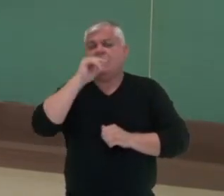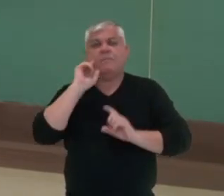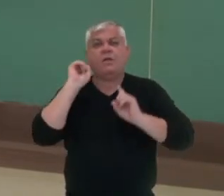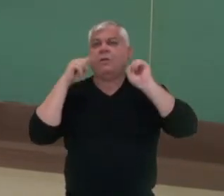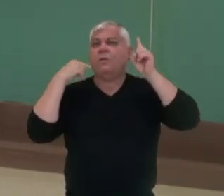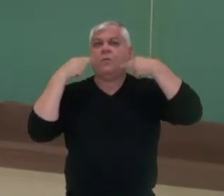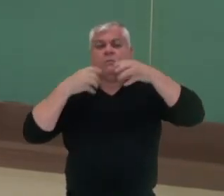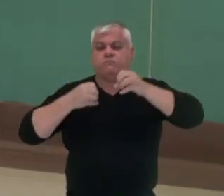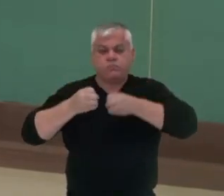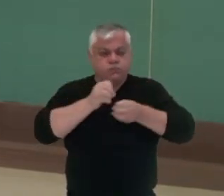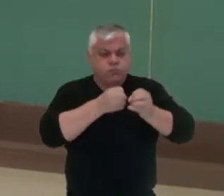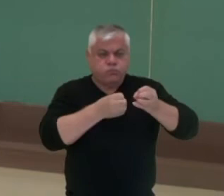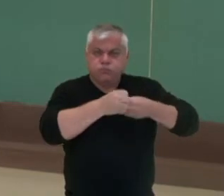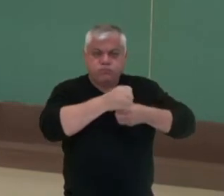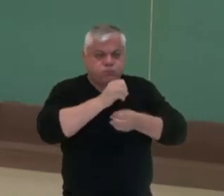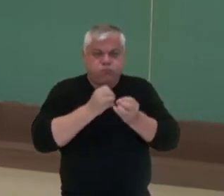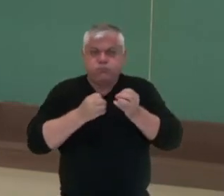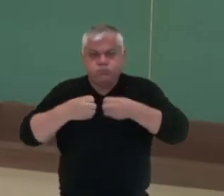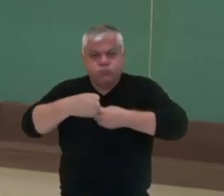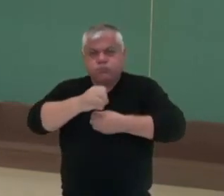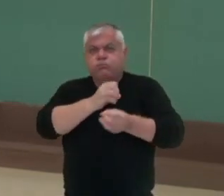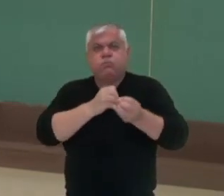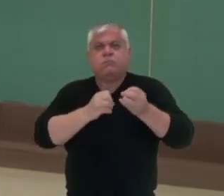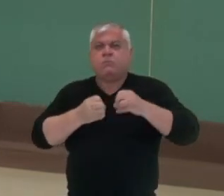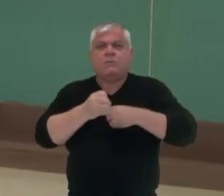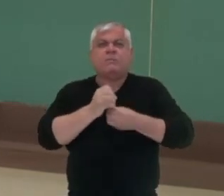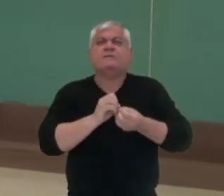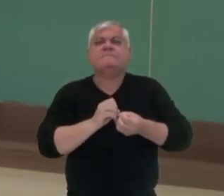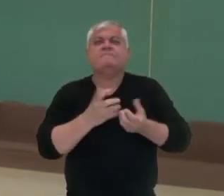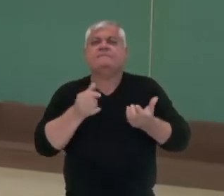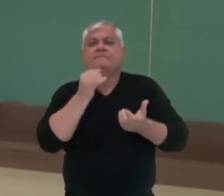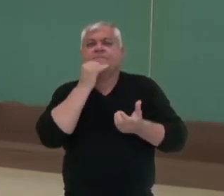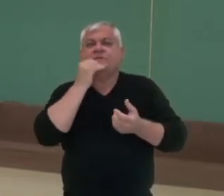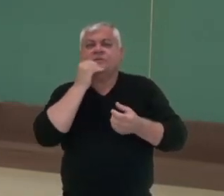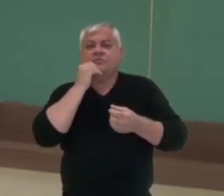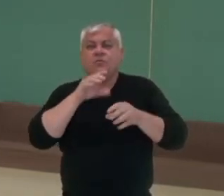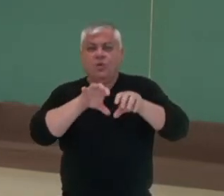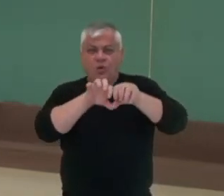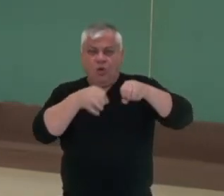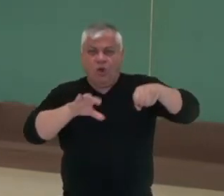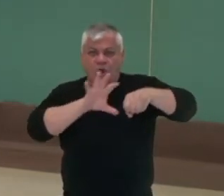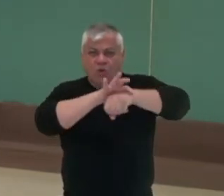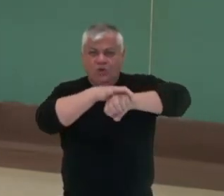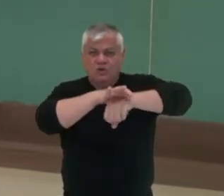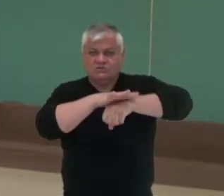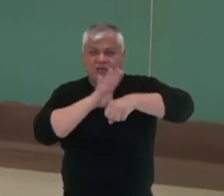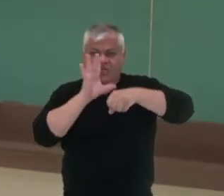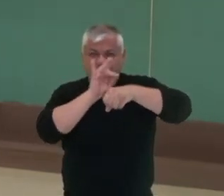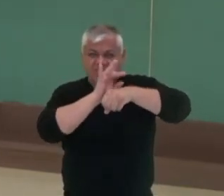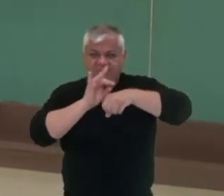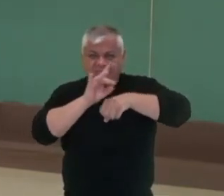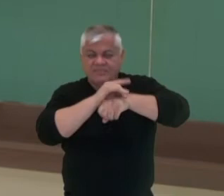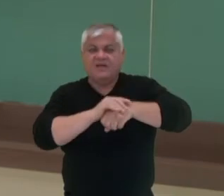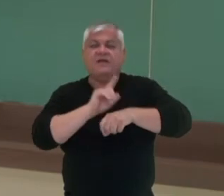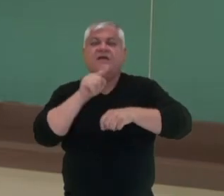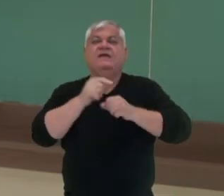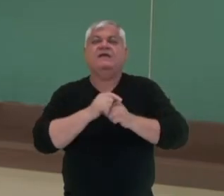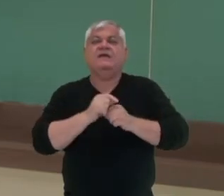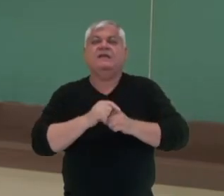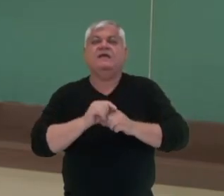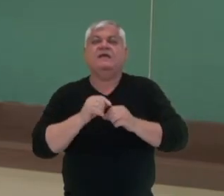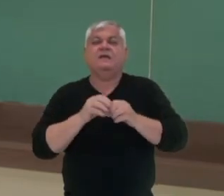fazer, e em vez de ele sair lá sair dos ossos lá, da medula óssea, para ir fazer a defesa, ele